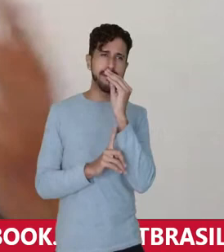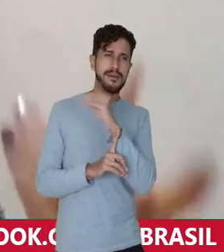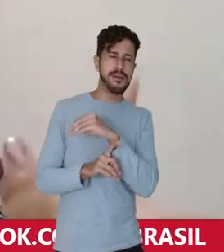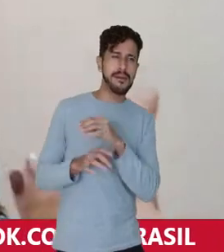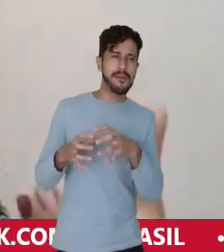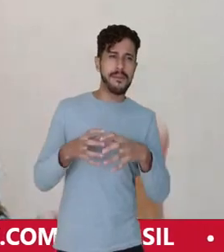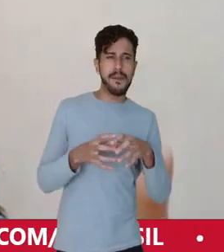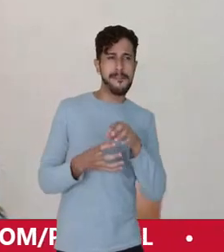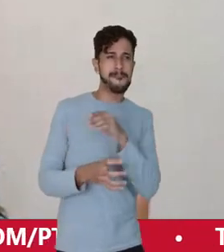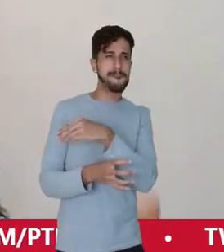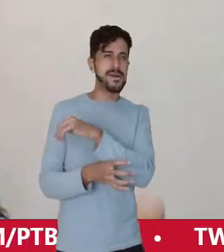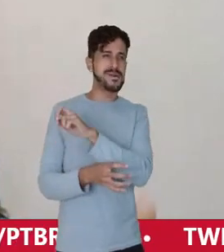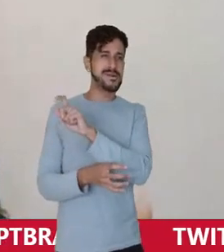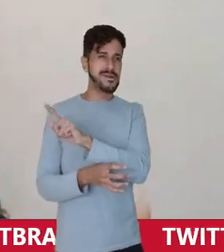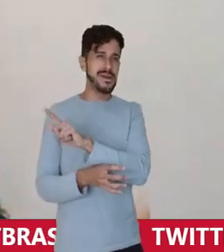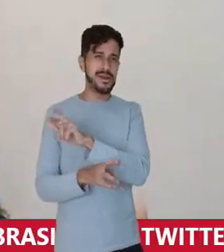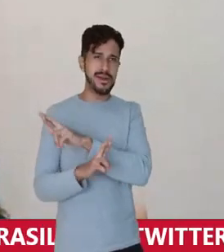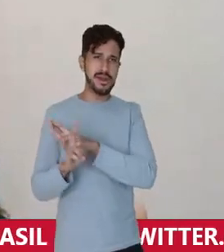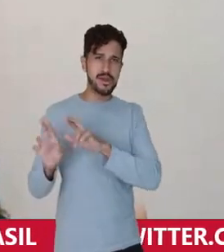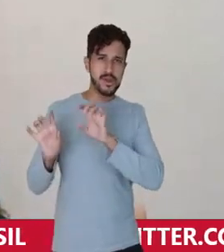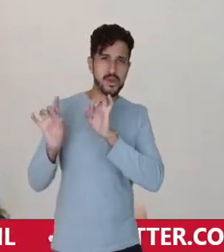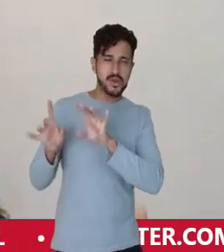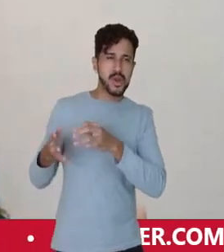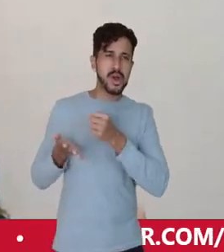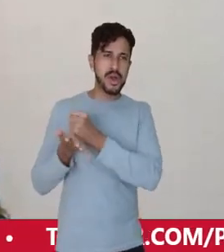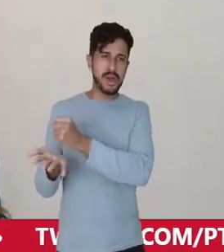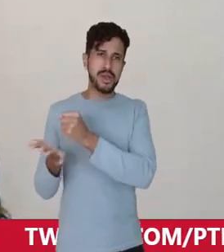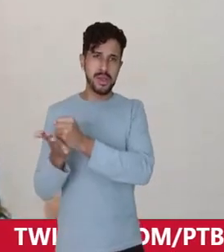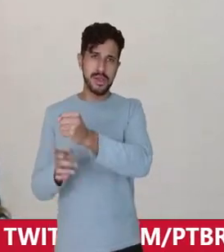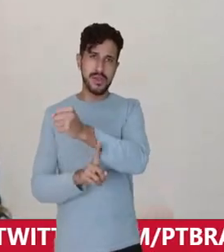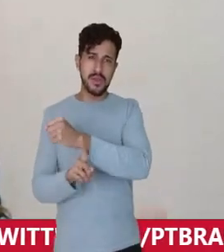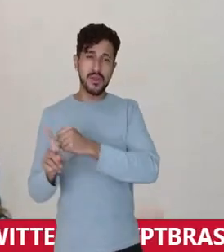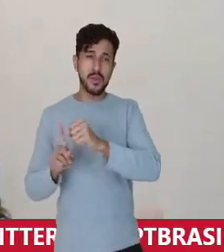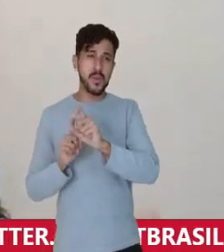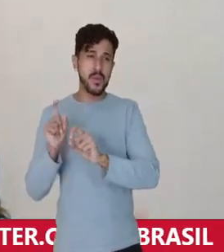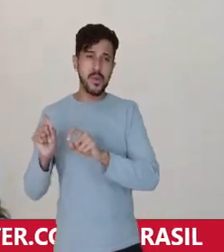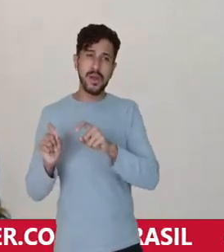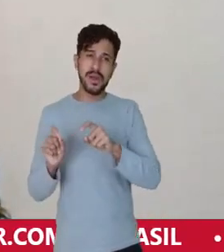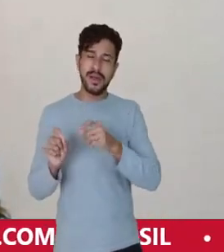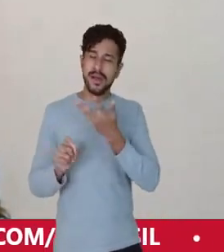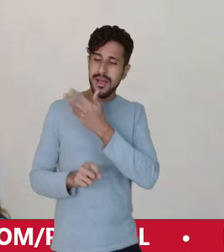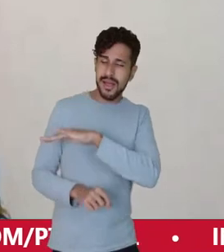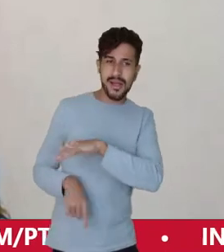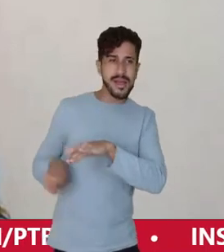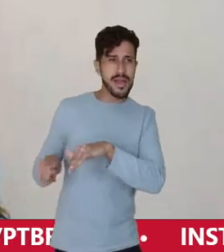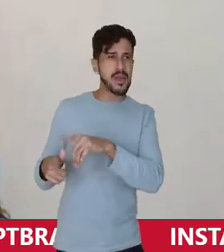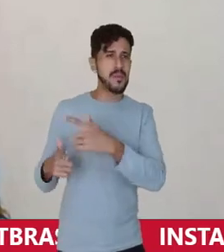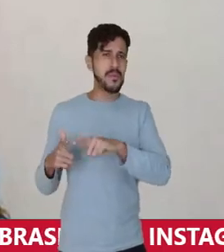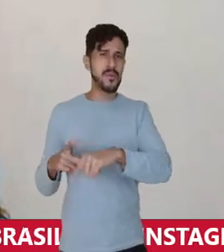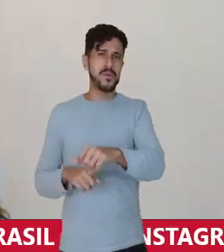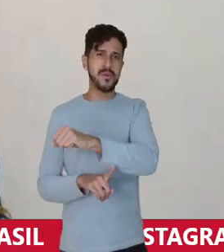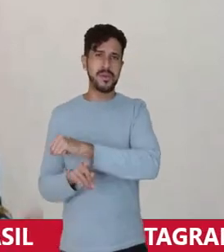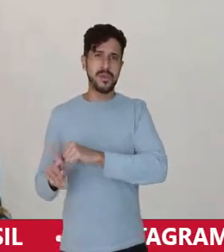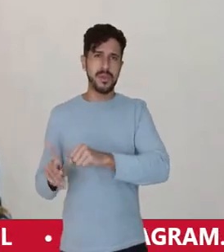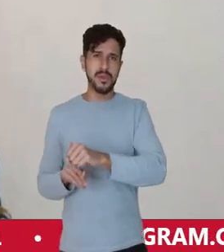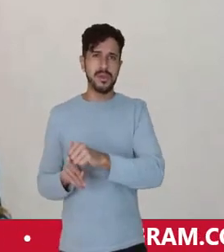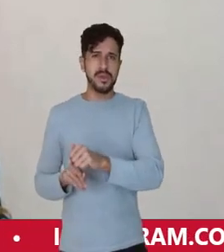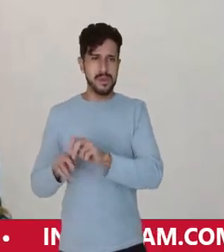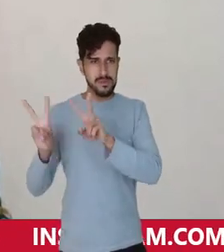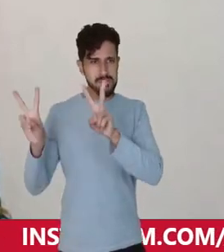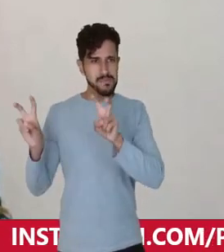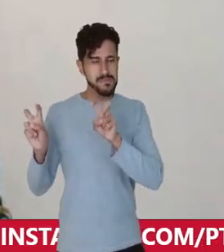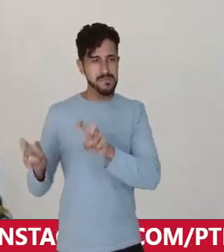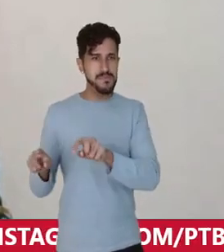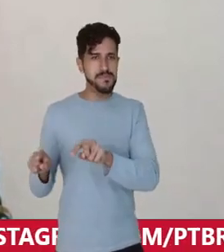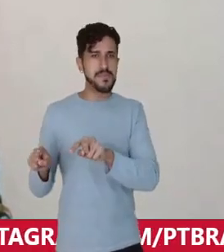no sentido de que ela era ligada exclusivamente à assistência social, o que colocava a criança como um problema social, né? Isso por